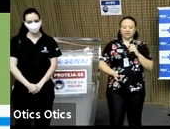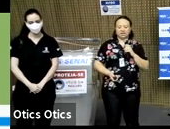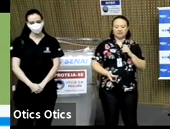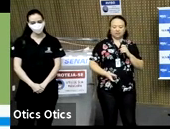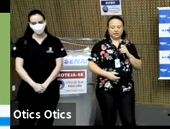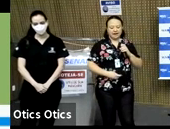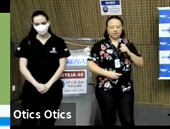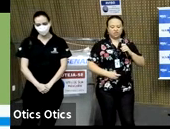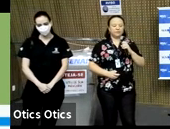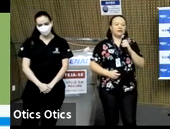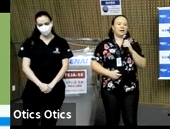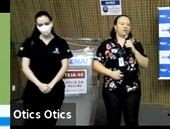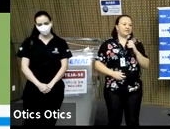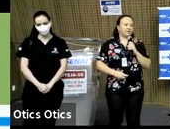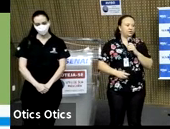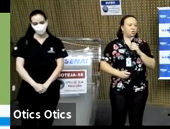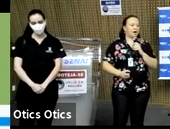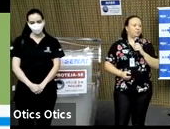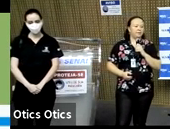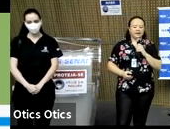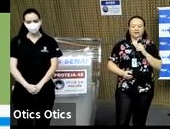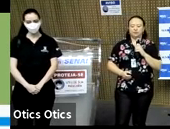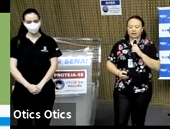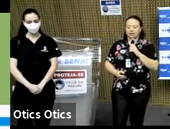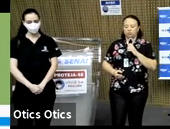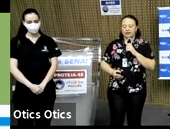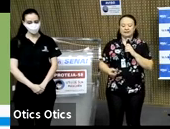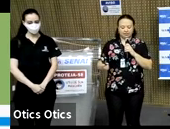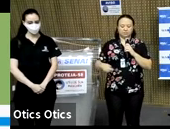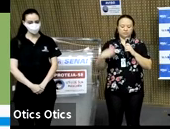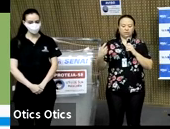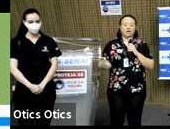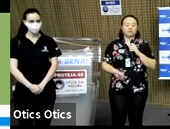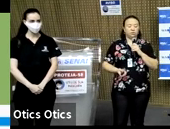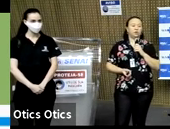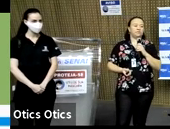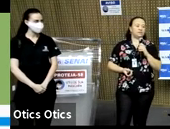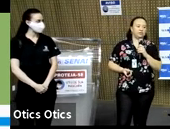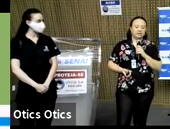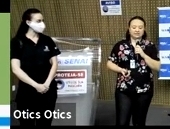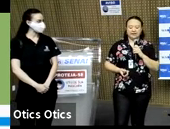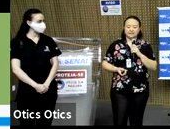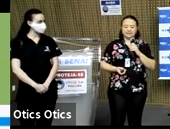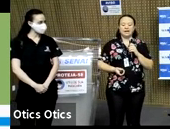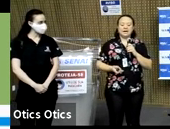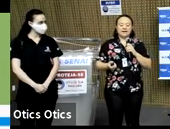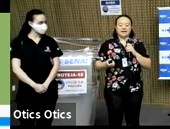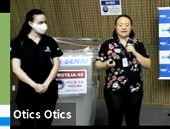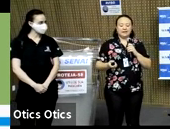Essa é a fachada da unidade. A unidade de saúde Coab, ela foi inaugurada, deu início em